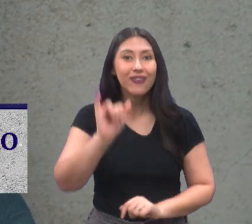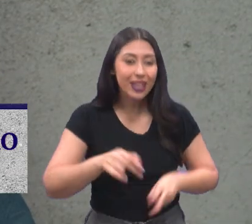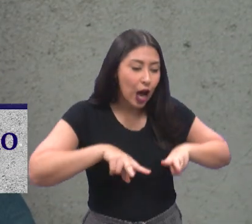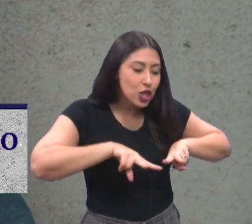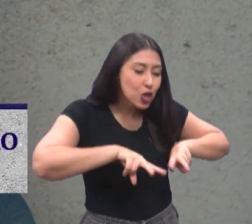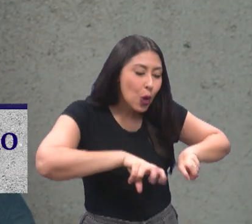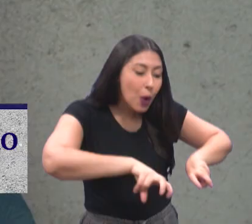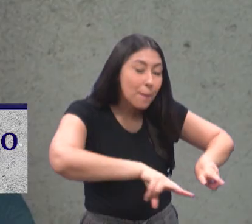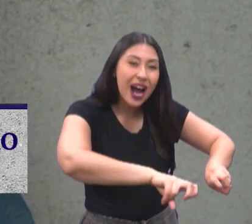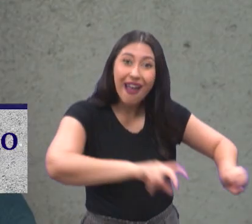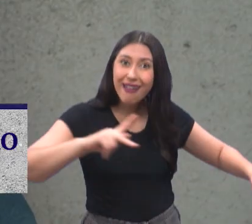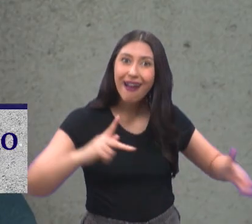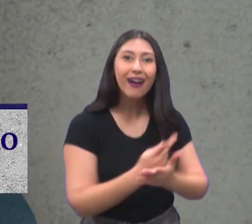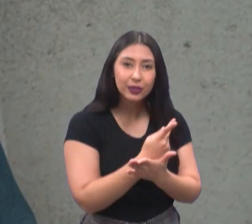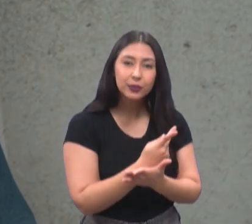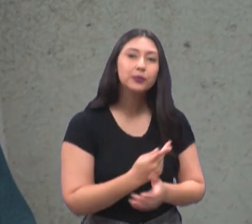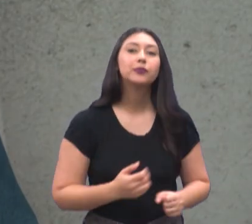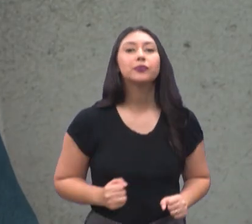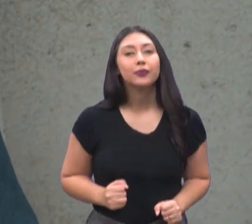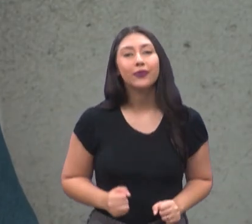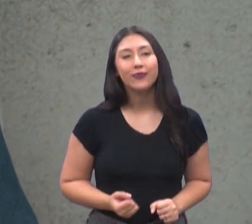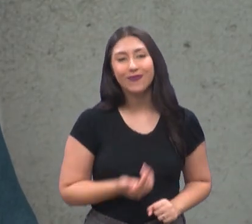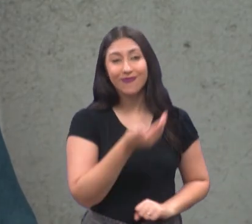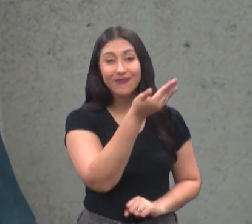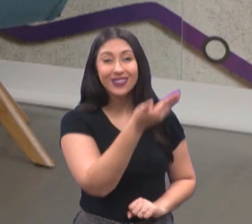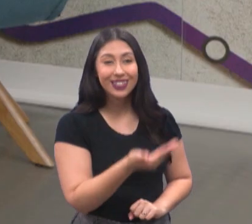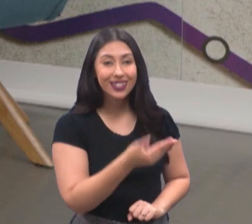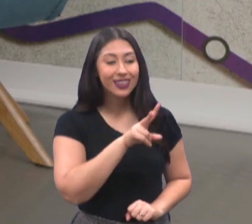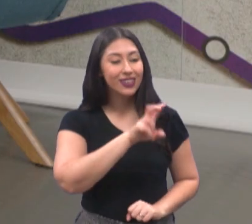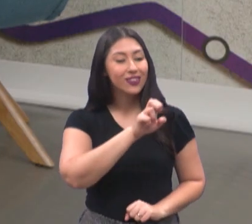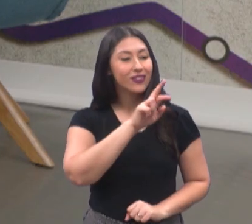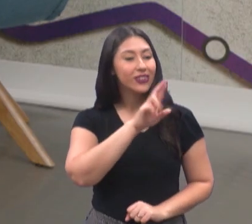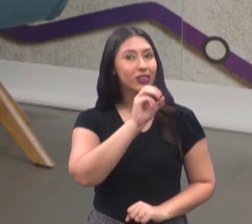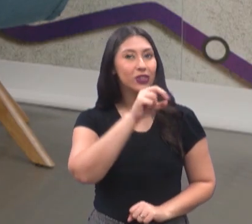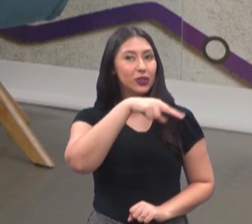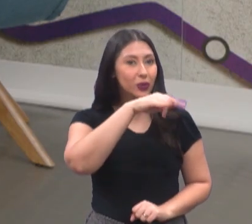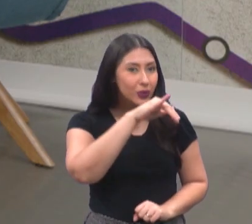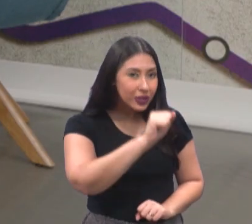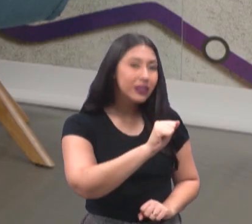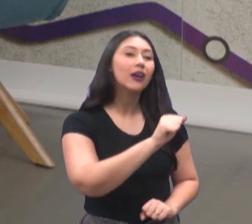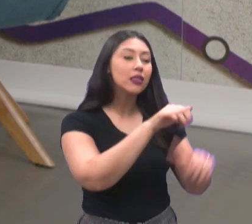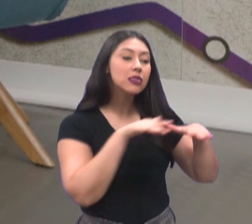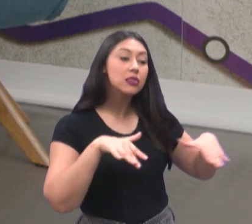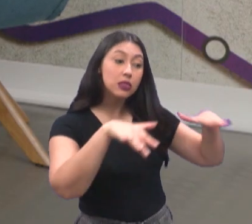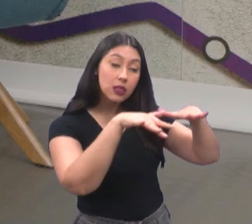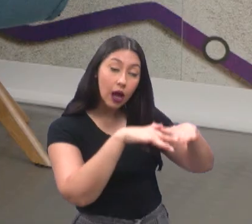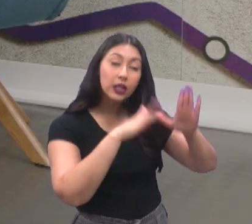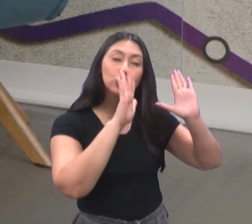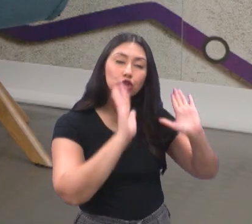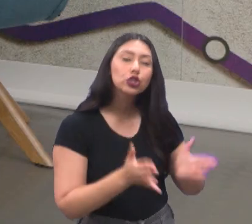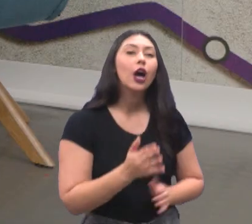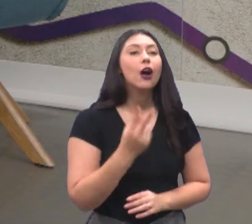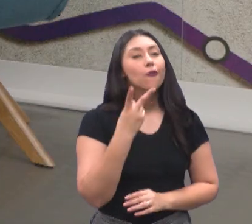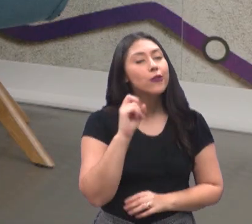garimpo ilegal. Ó, aqui no estúdio eu tenho a Verônica Barreto, que está nesse setor de joalheria há 20 anos, né,